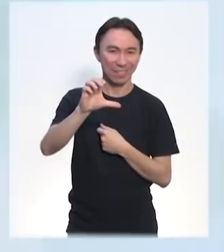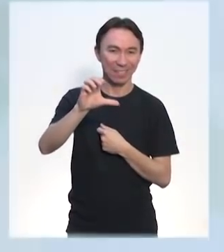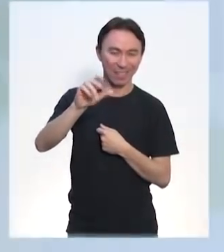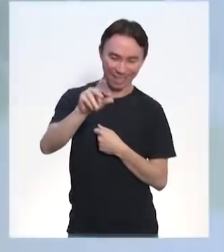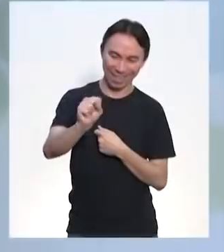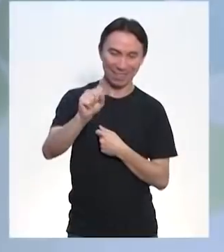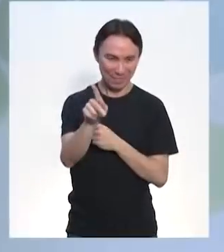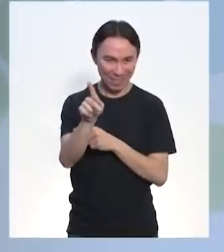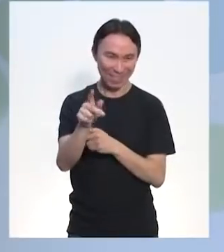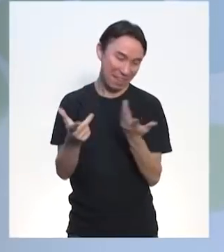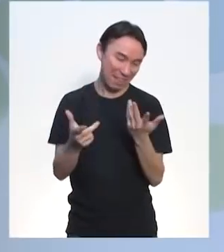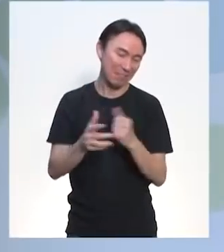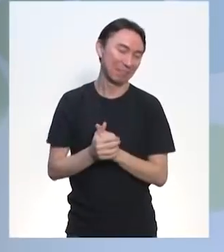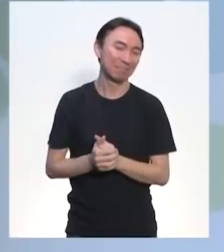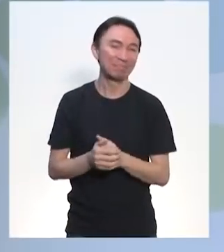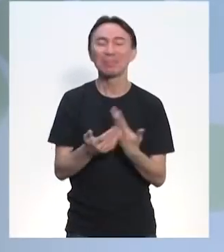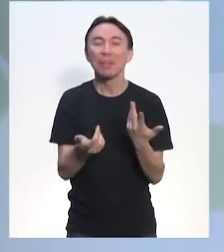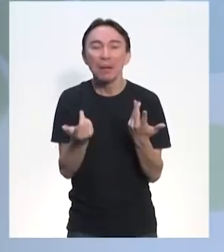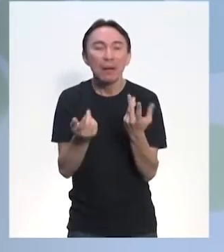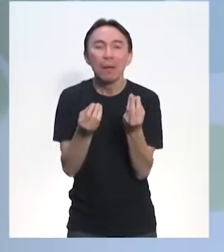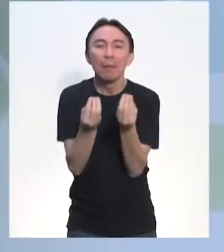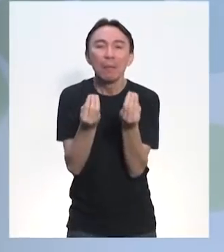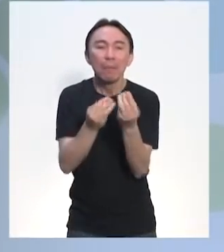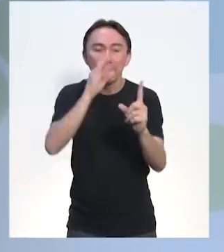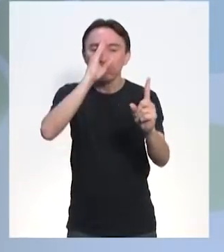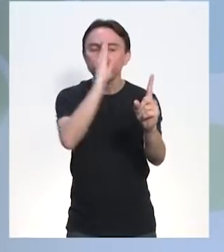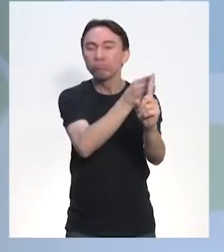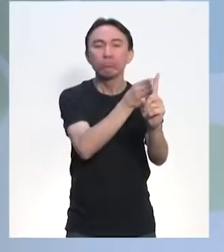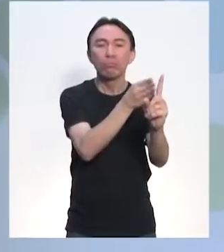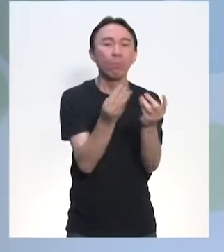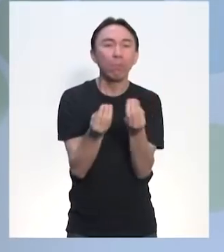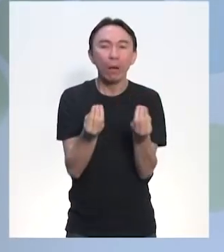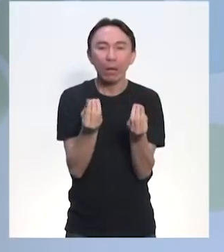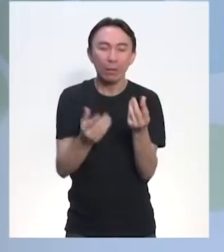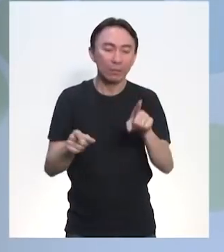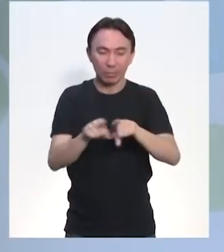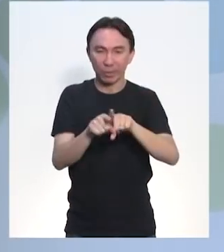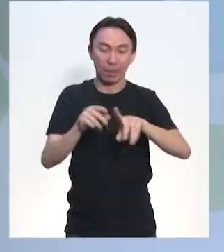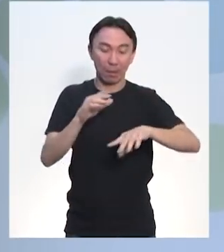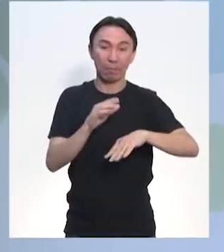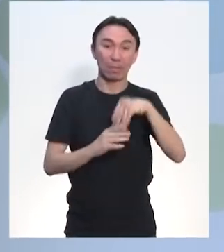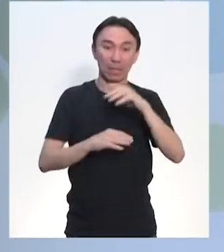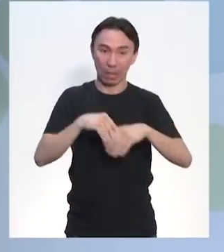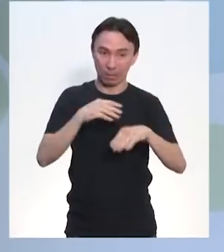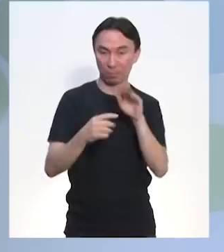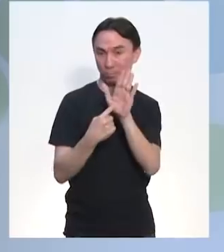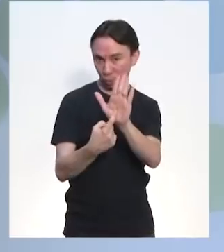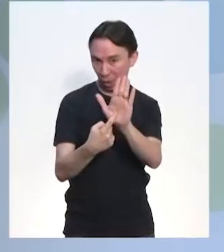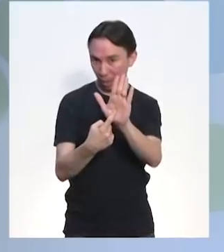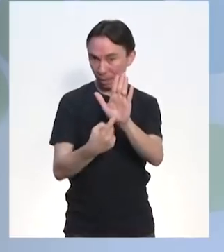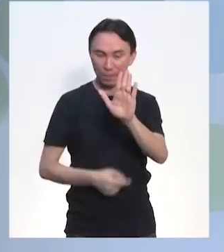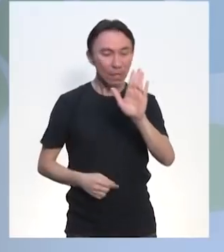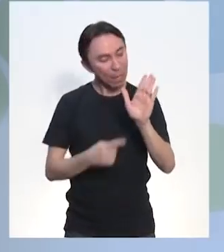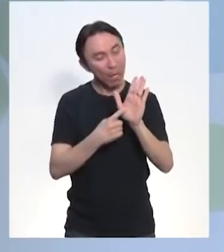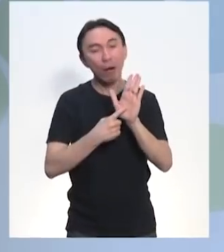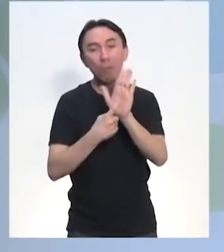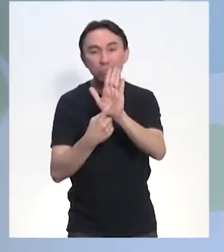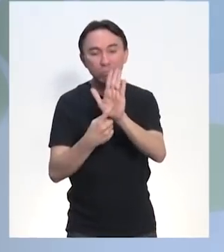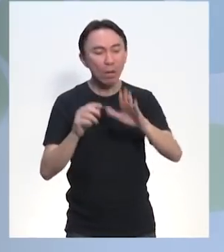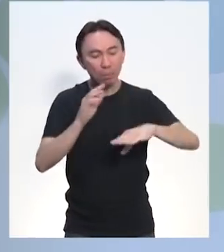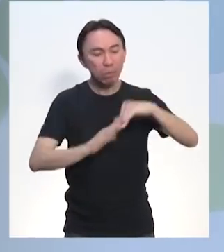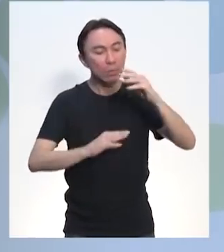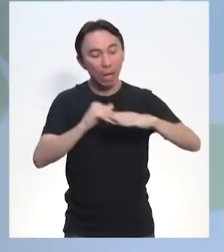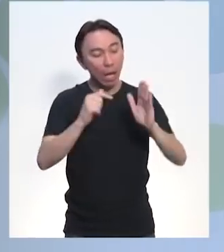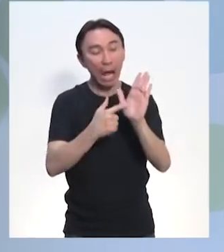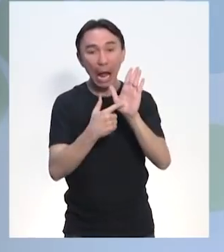o objetivo? Nós vamos apresentar a habilidade para eles, dessa habilidade, né? E a partir dessa habilidade, eles vão ter